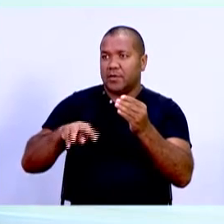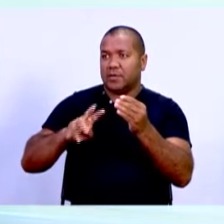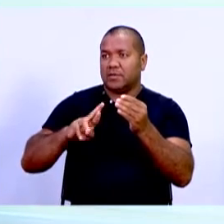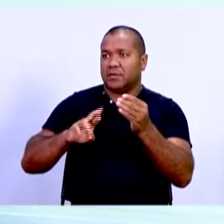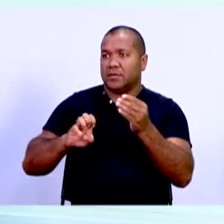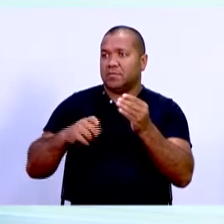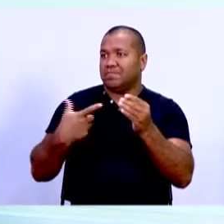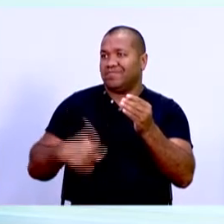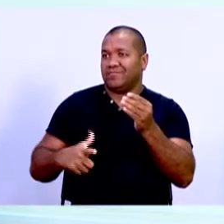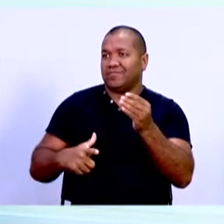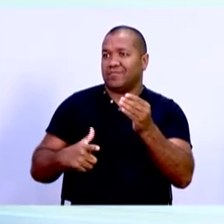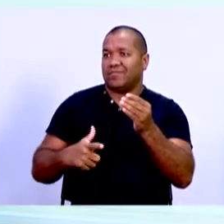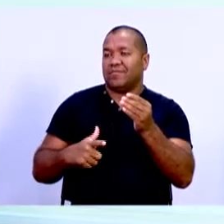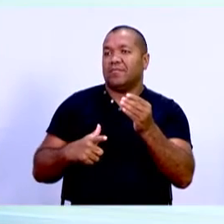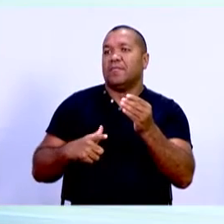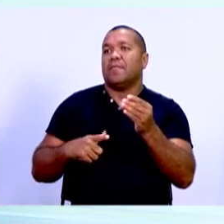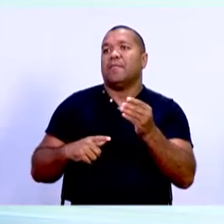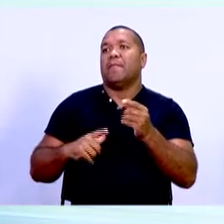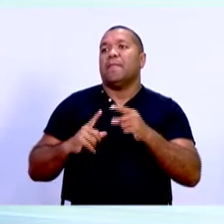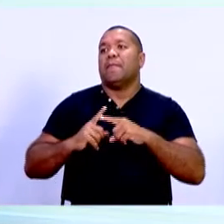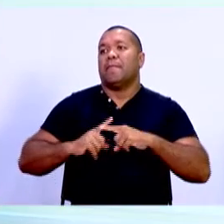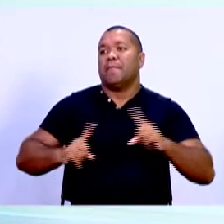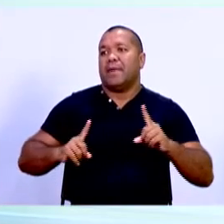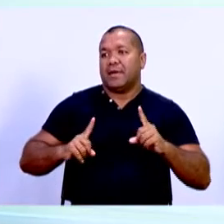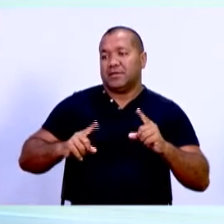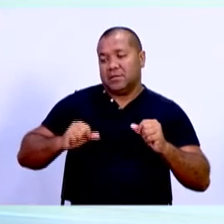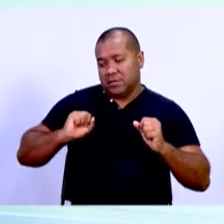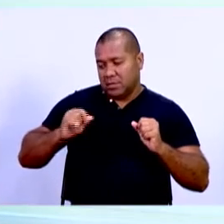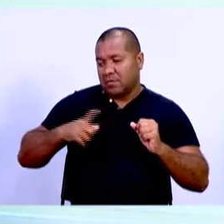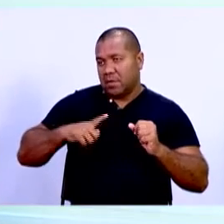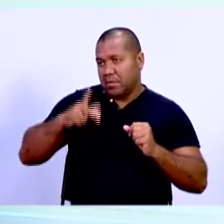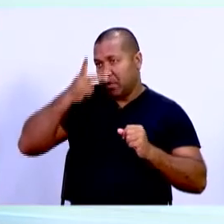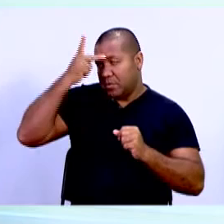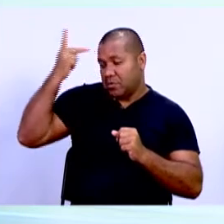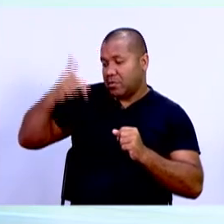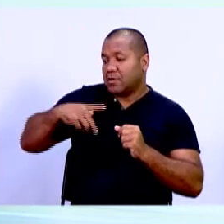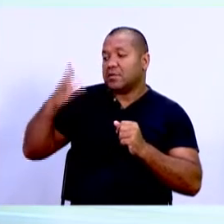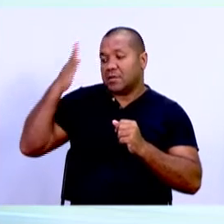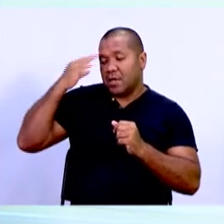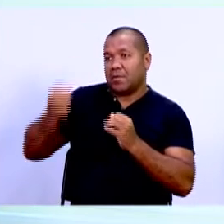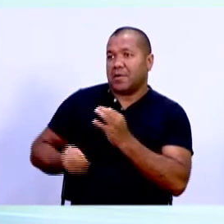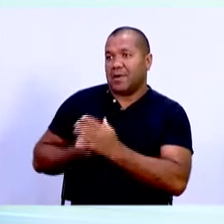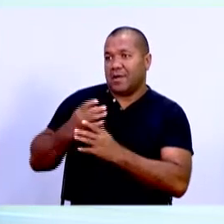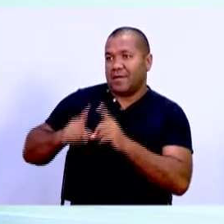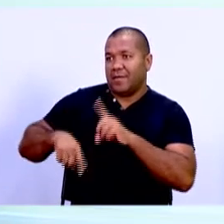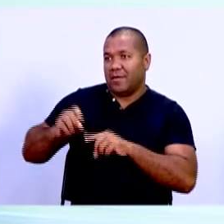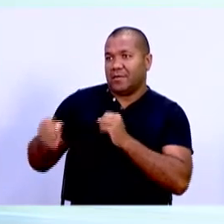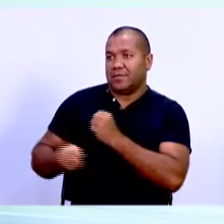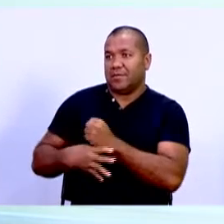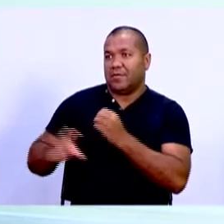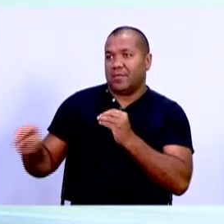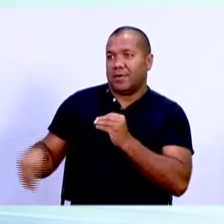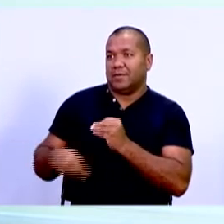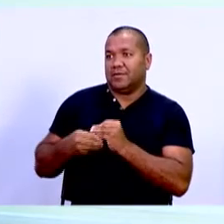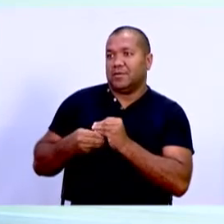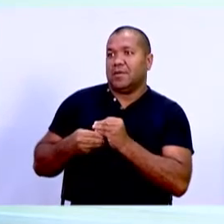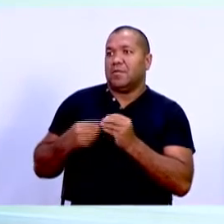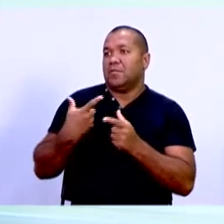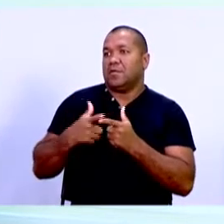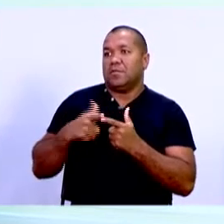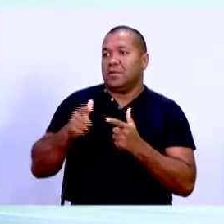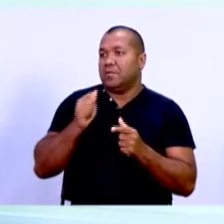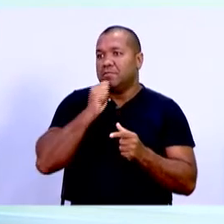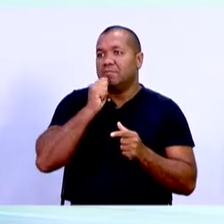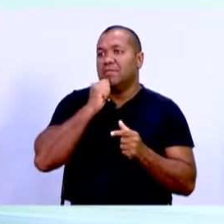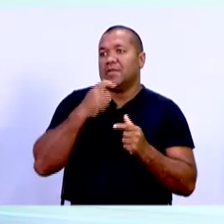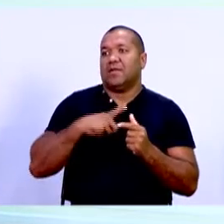tiver desenvolvedores para fazer essas ferramentas, não vai ter problema. A versão Community vai fazer a mesma coisa que a